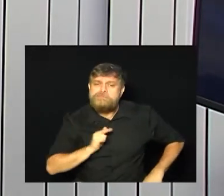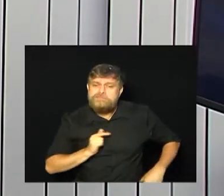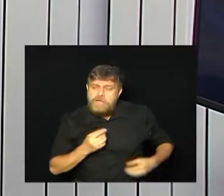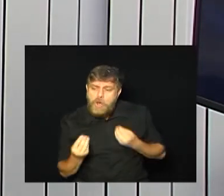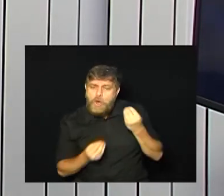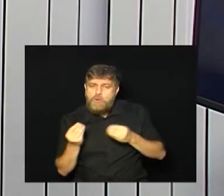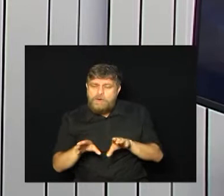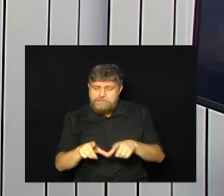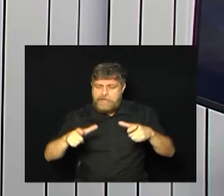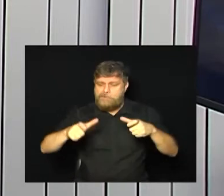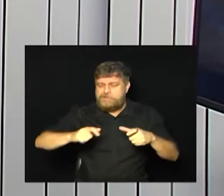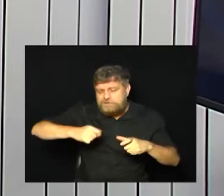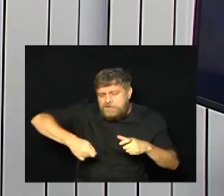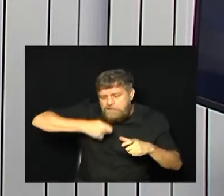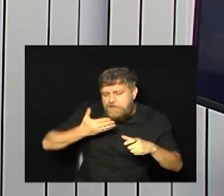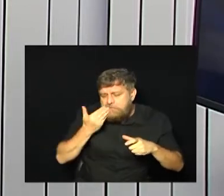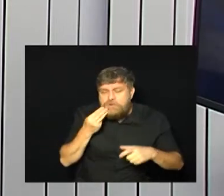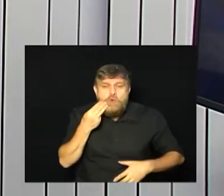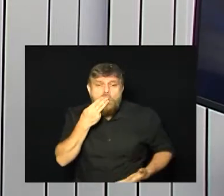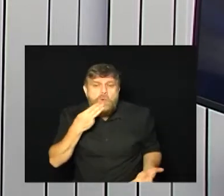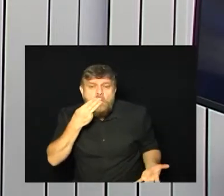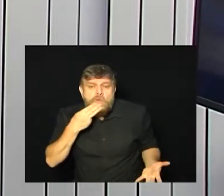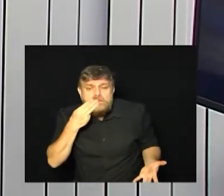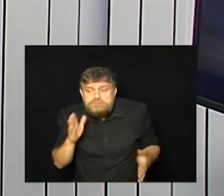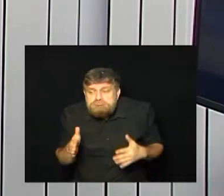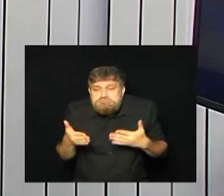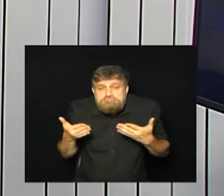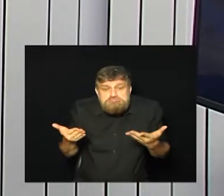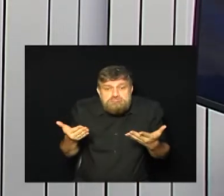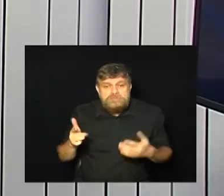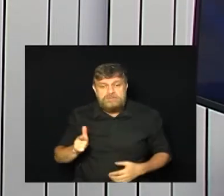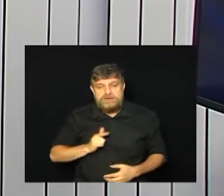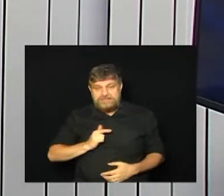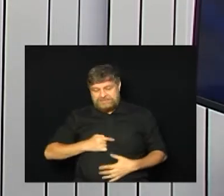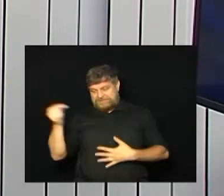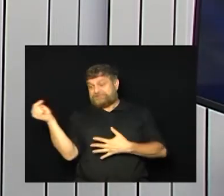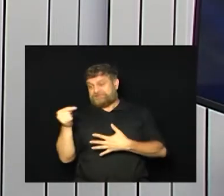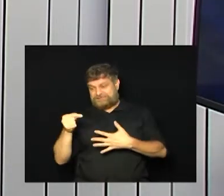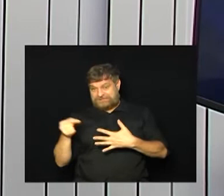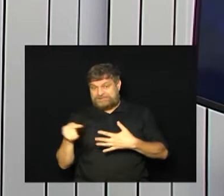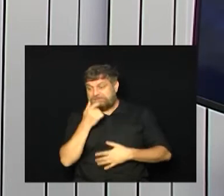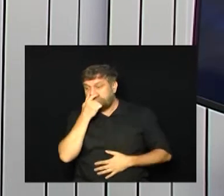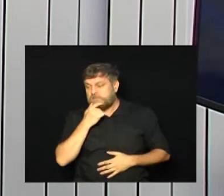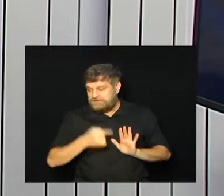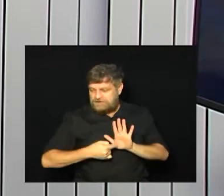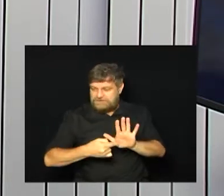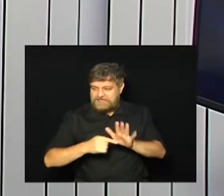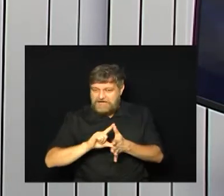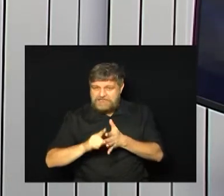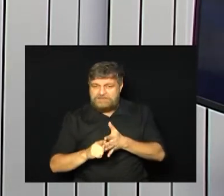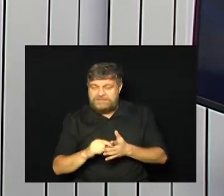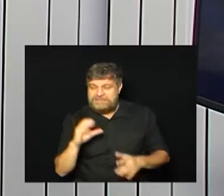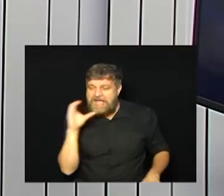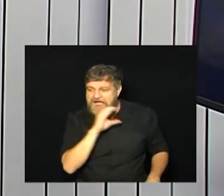um prato principal? Será que é uma sobremesa? Será que é doce? Bom, enfim, tem muitas opções para o nosso Michel Amorim. Já já a gente vai